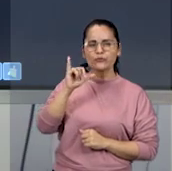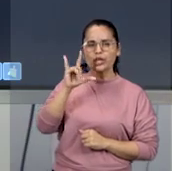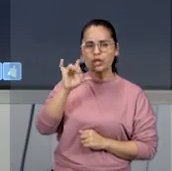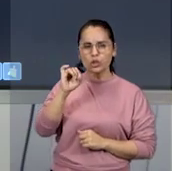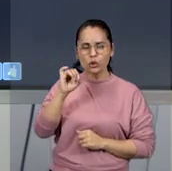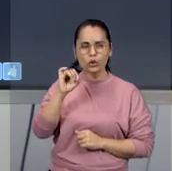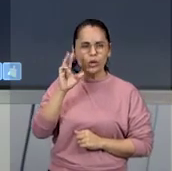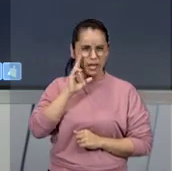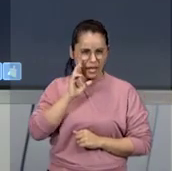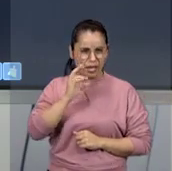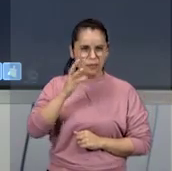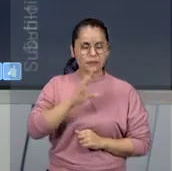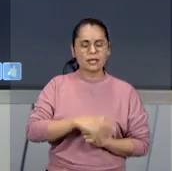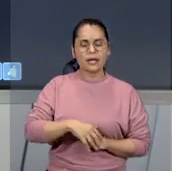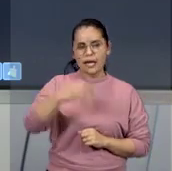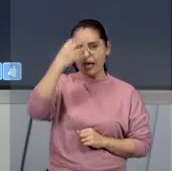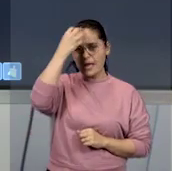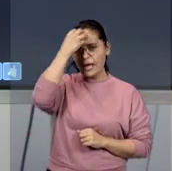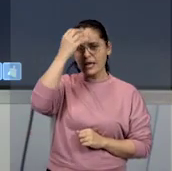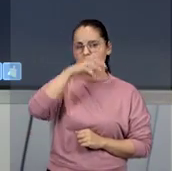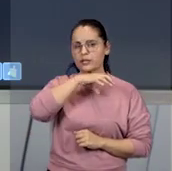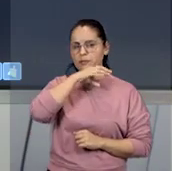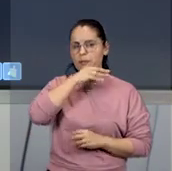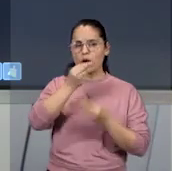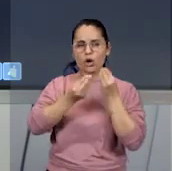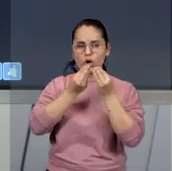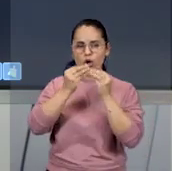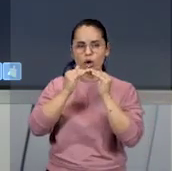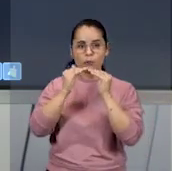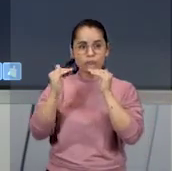cordata. Vamos lá. Subfilos: